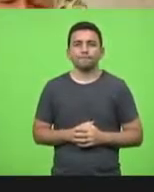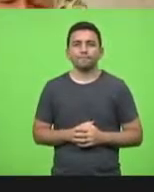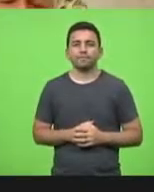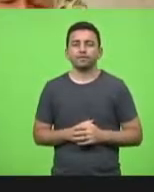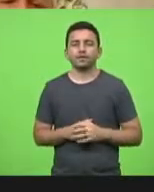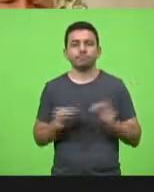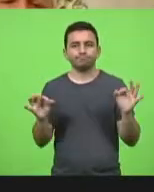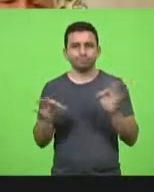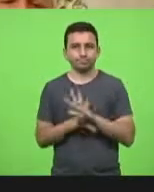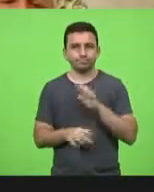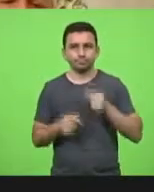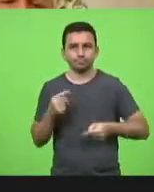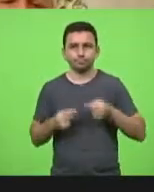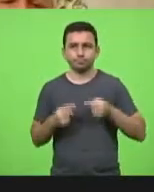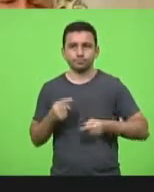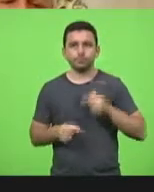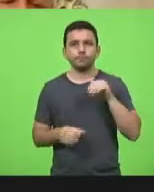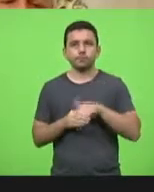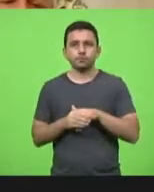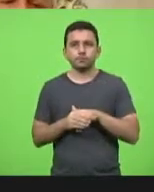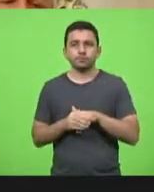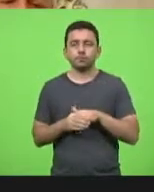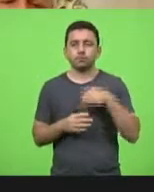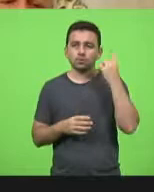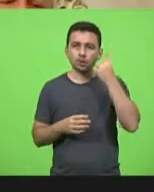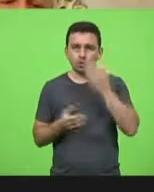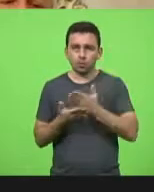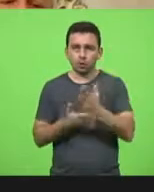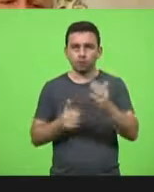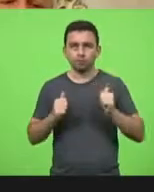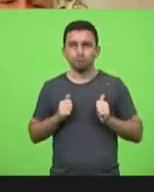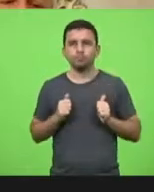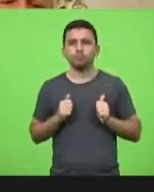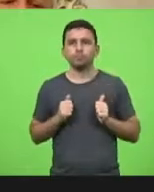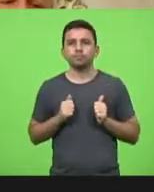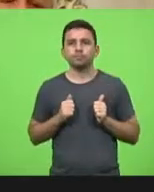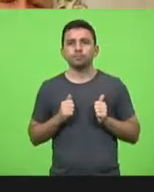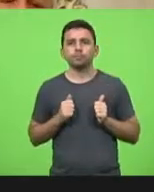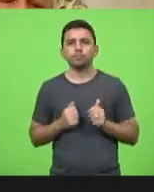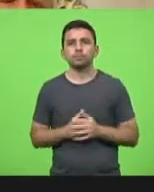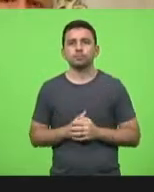Encerrada a discussão, em votação, deputados que aprovam permaneçam como se encontram.